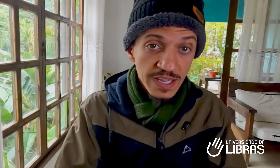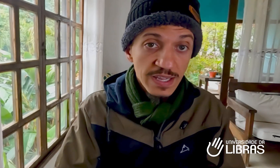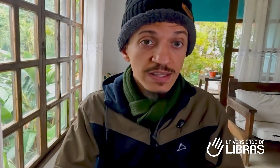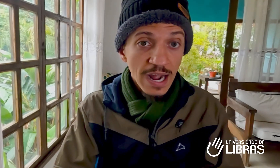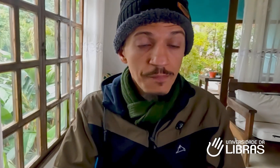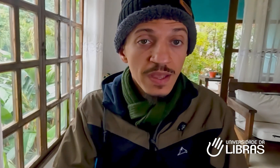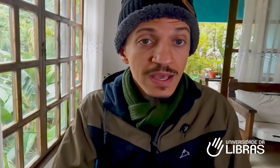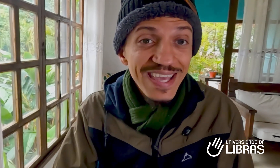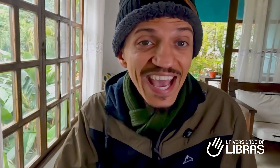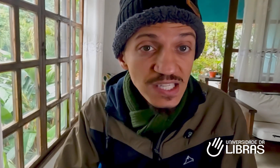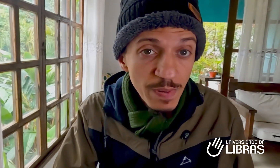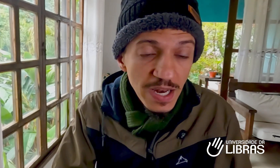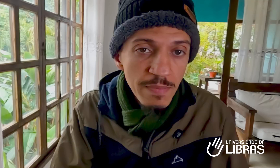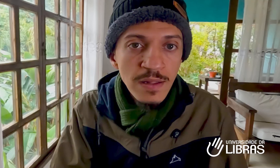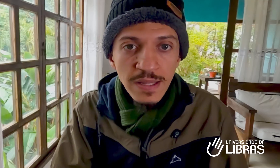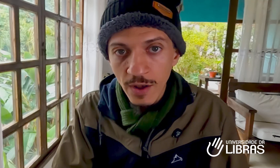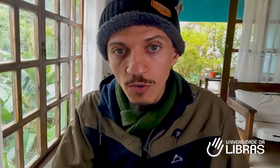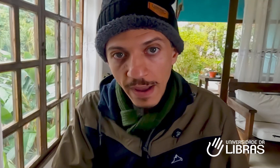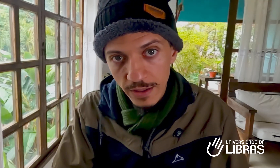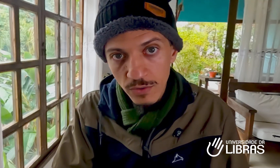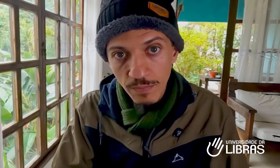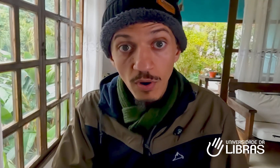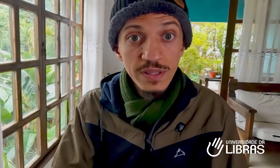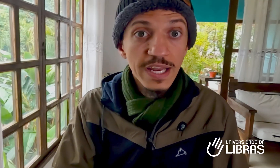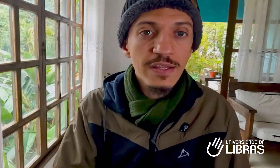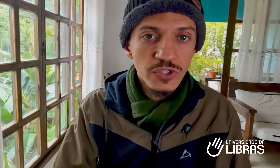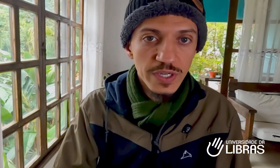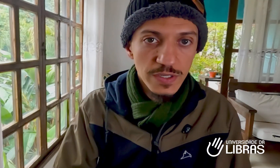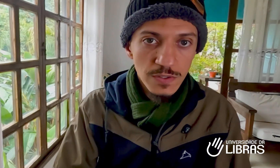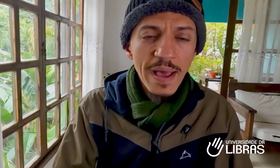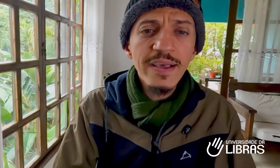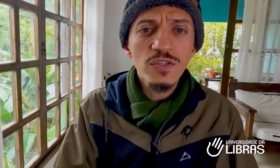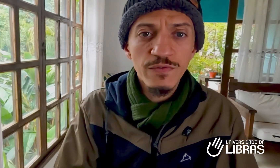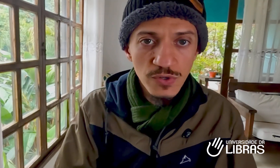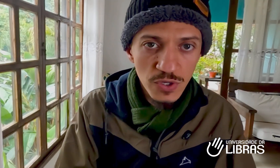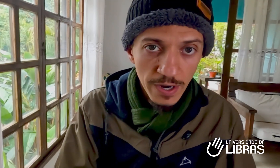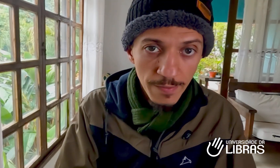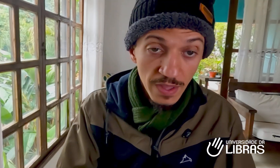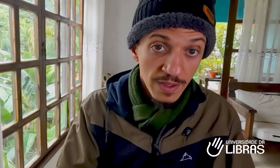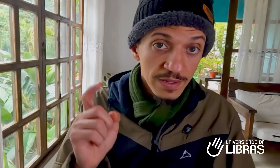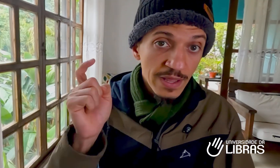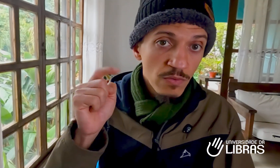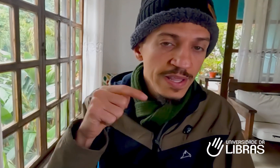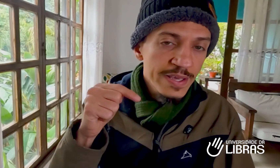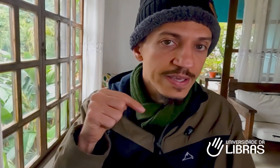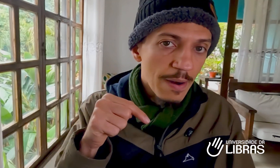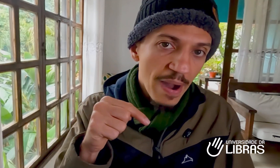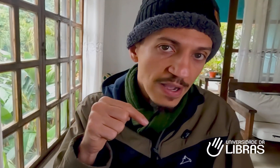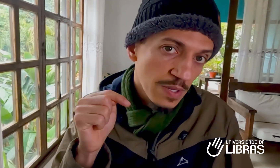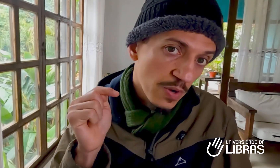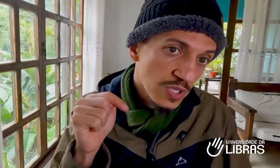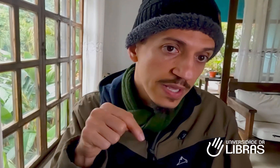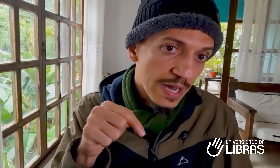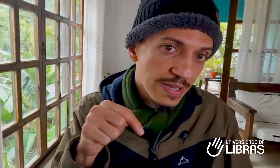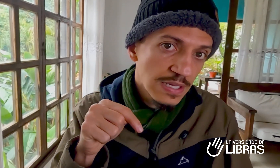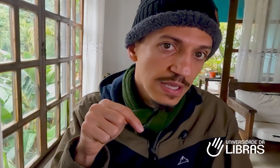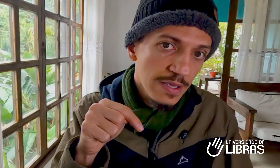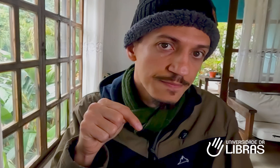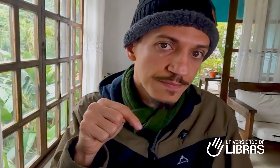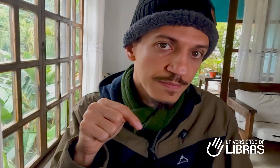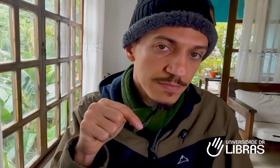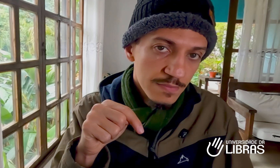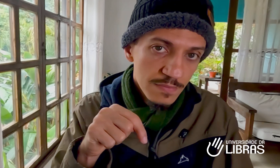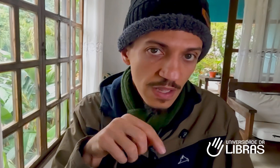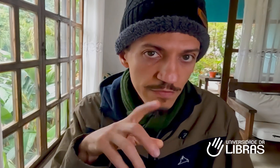para você entrar e experimentar o método por 30 dias. Como é que isso funciona? Tem um link aqui abaixo, você pode clicar nesse